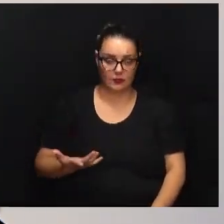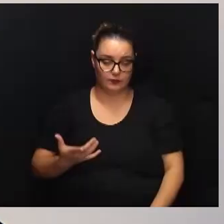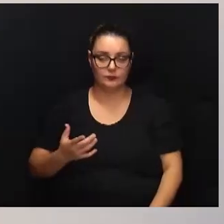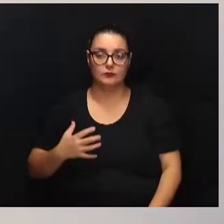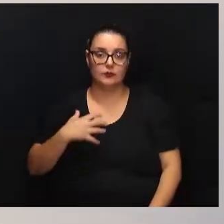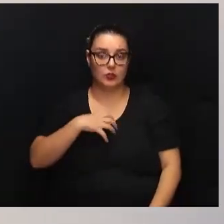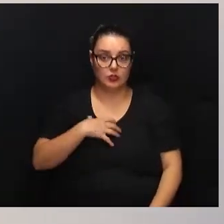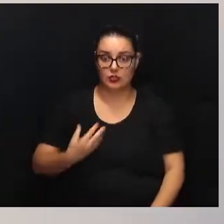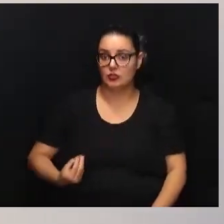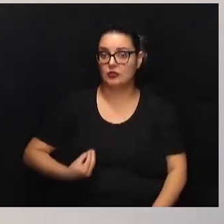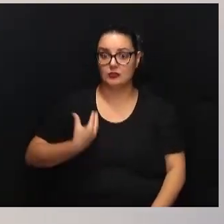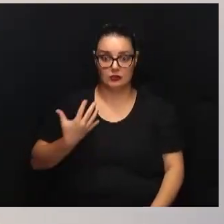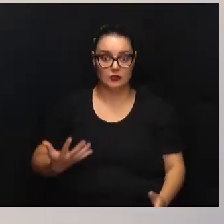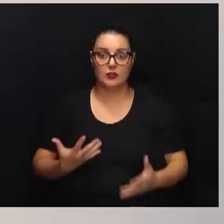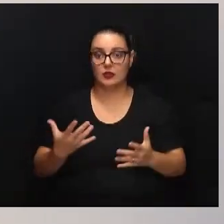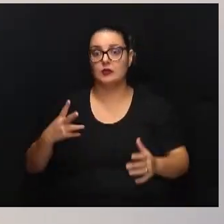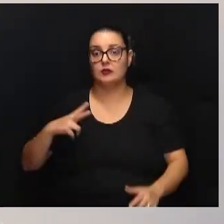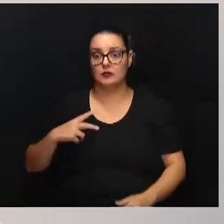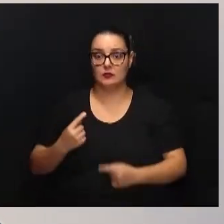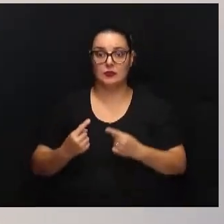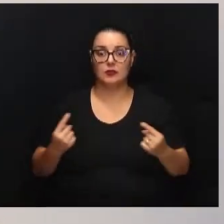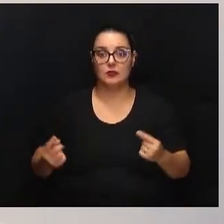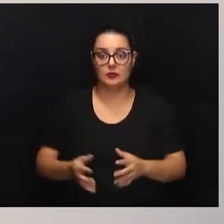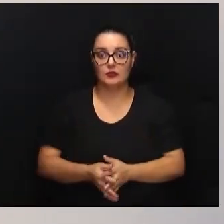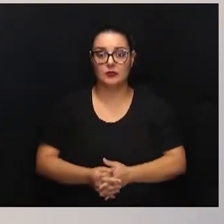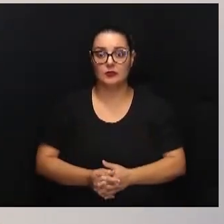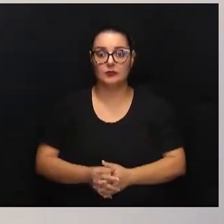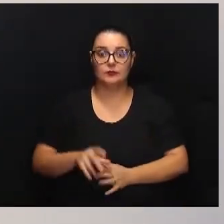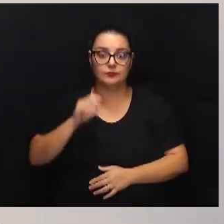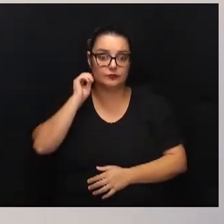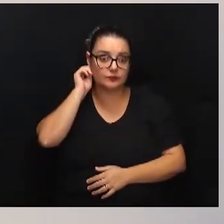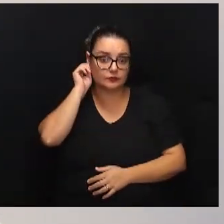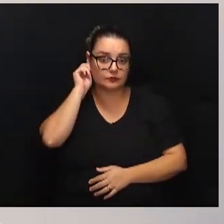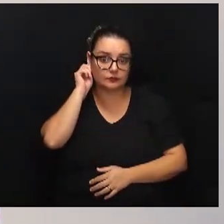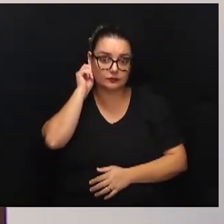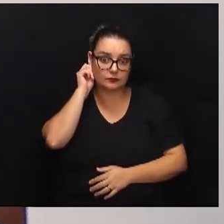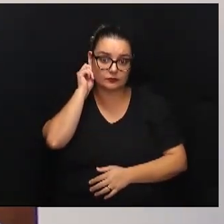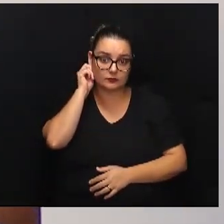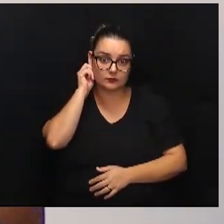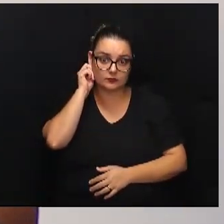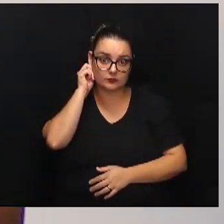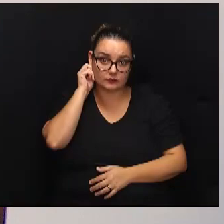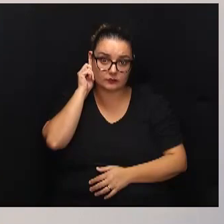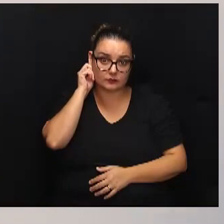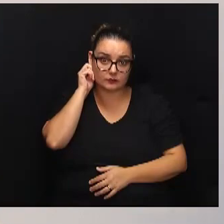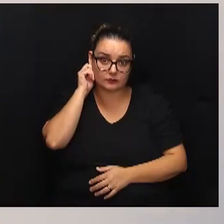identidades, com as nossas maneiras, jeitos de ser, individualidades.